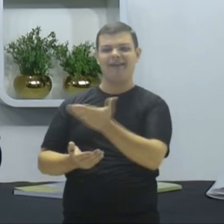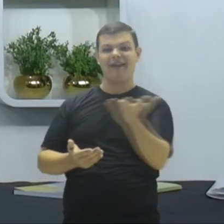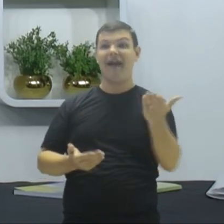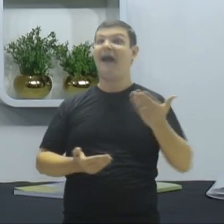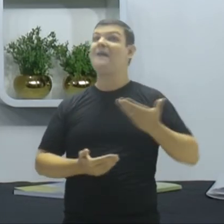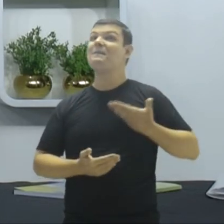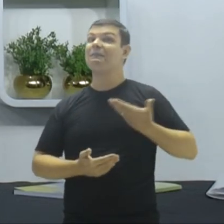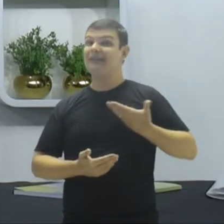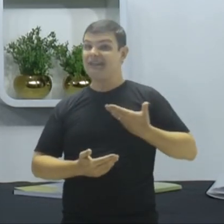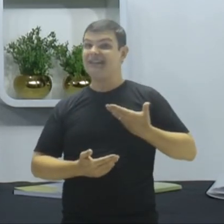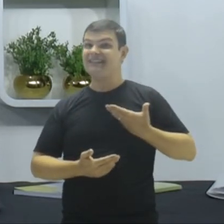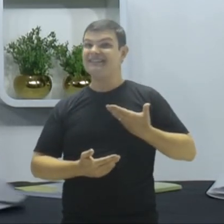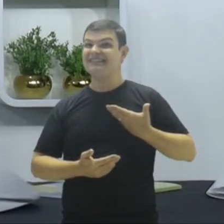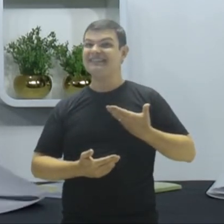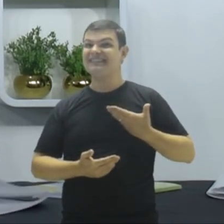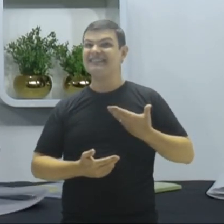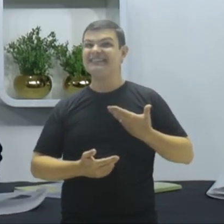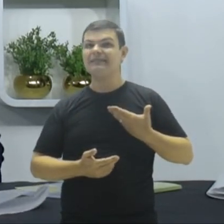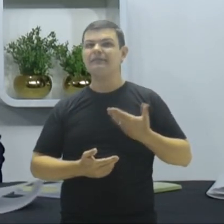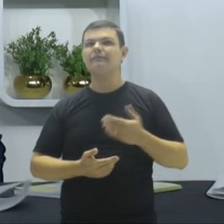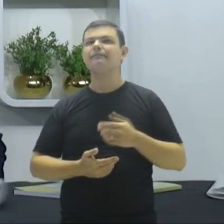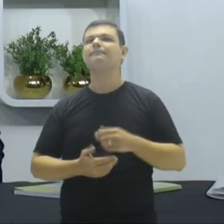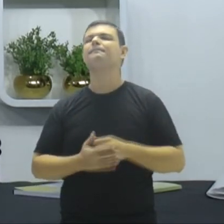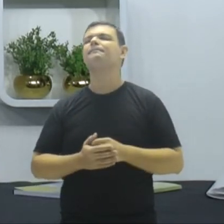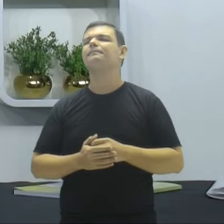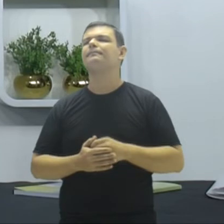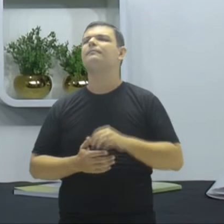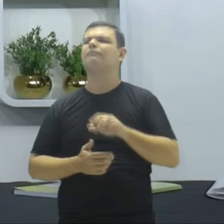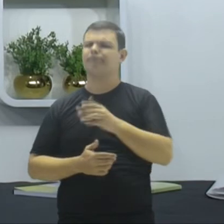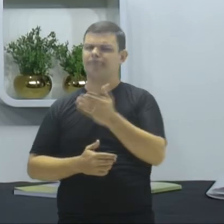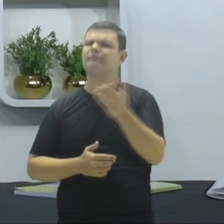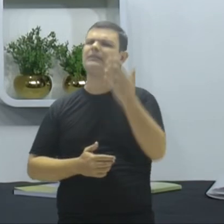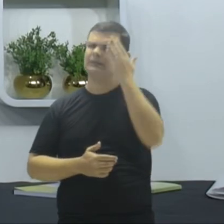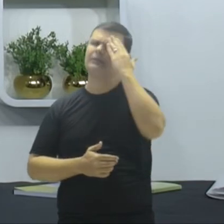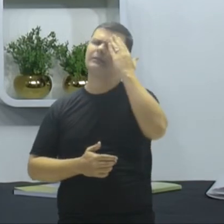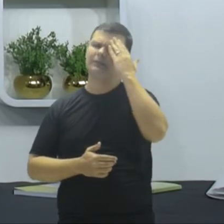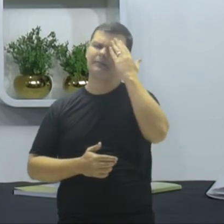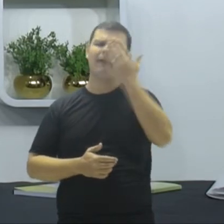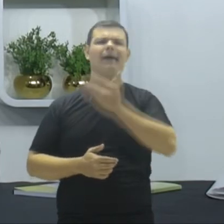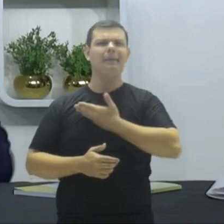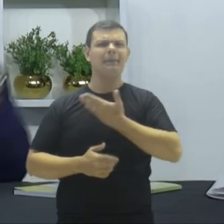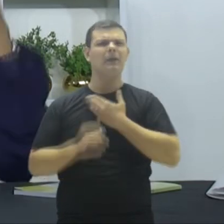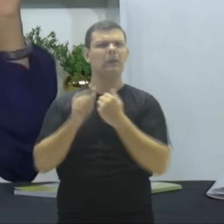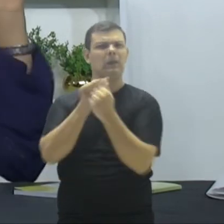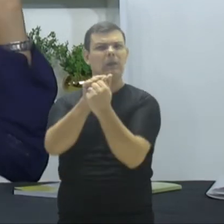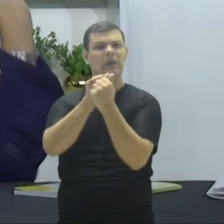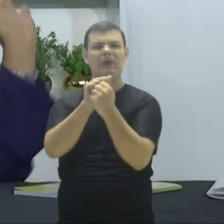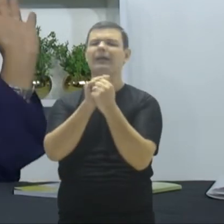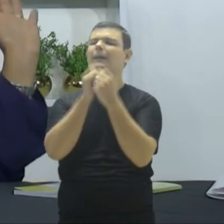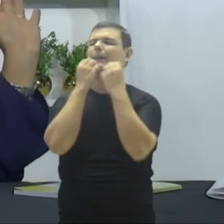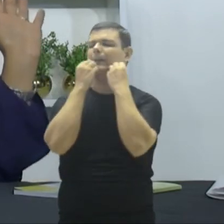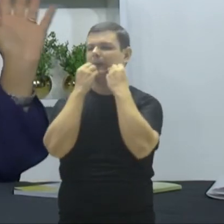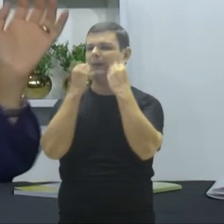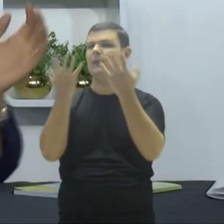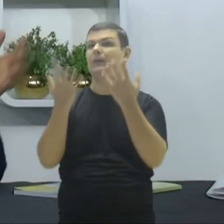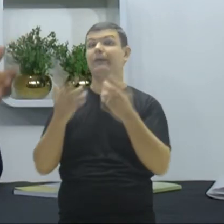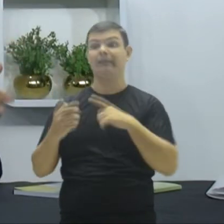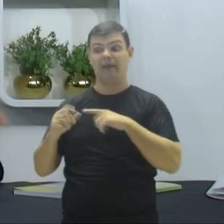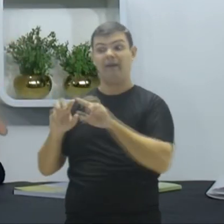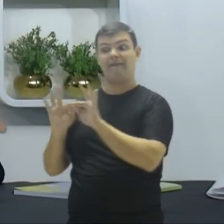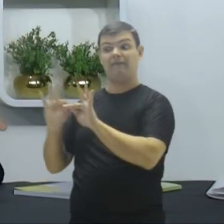deixa eu te falar outra coisa. Você sabia que ter amigos é muito bom? Já diz um ditado aí